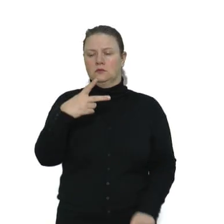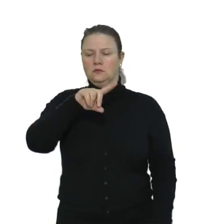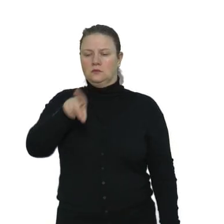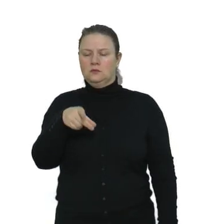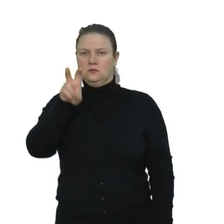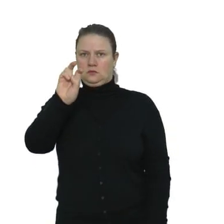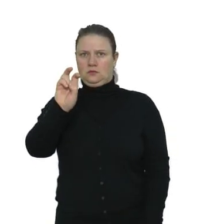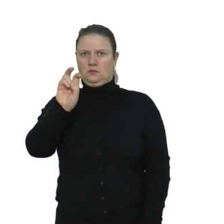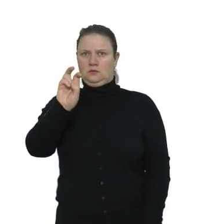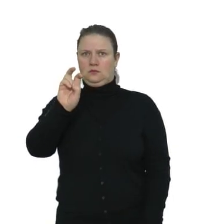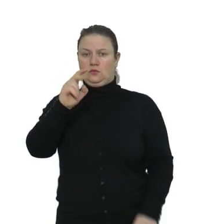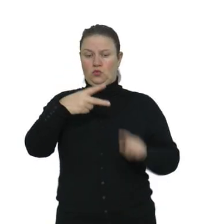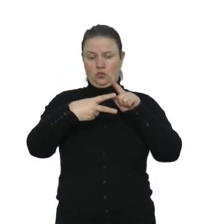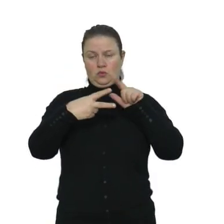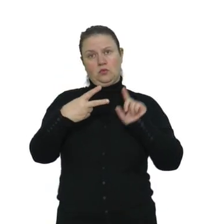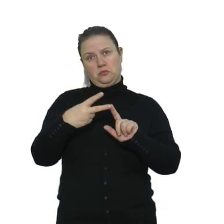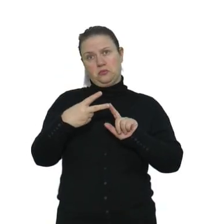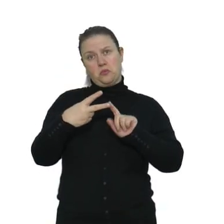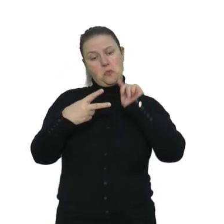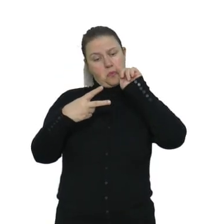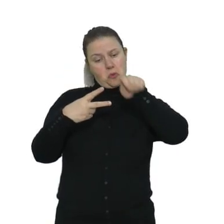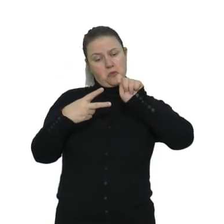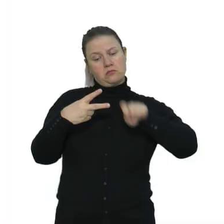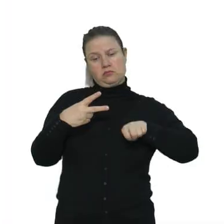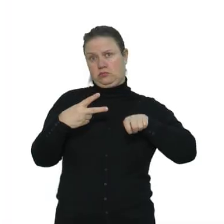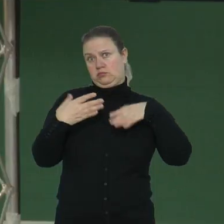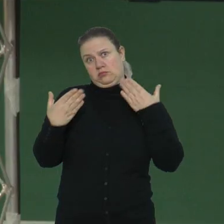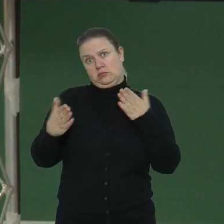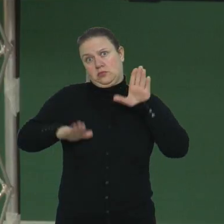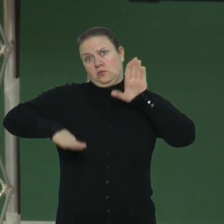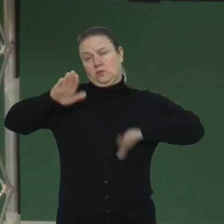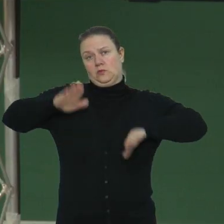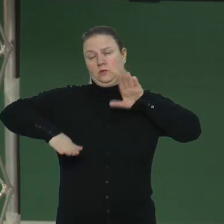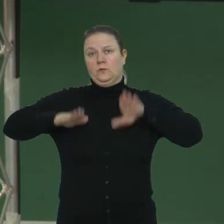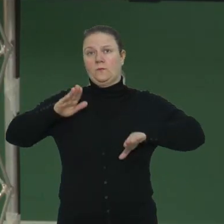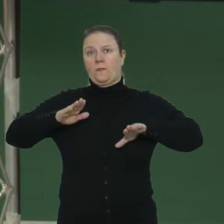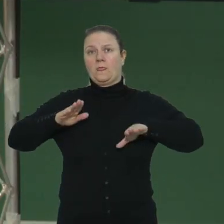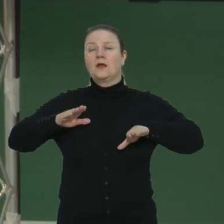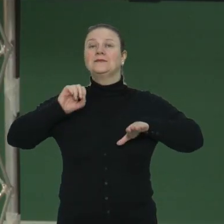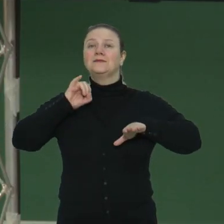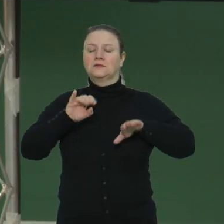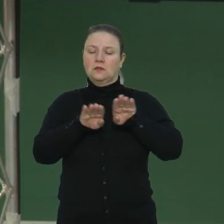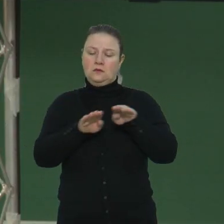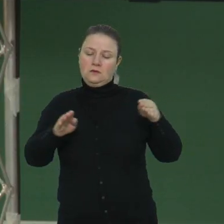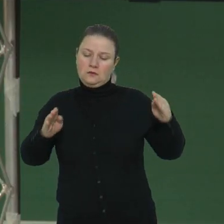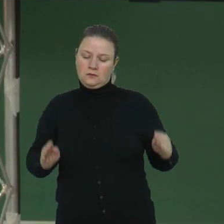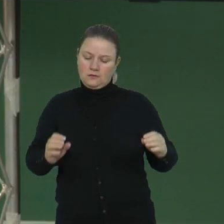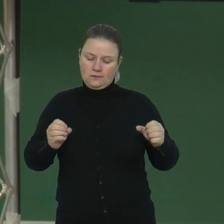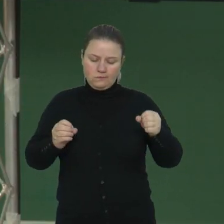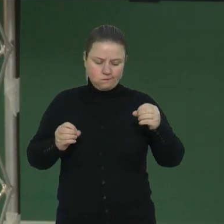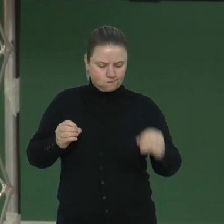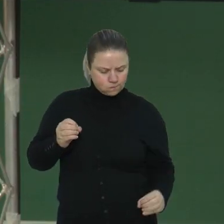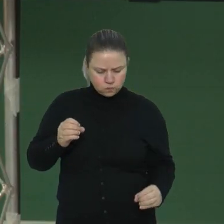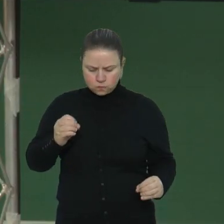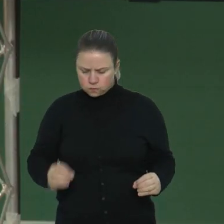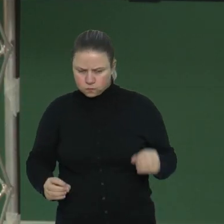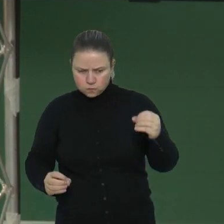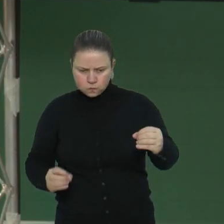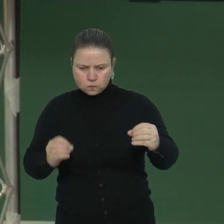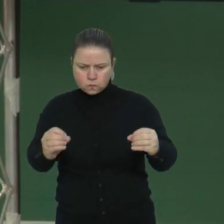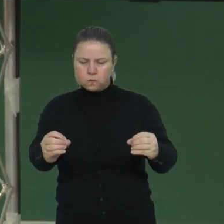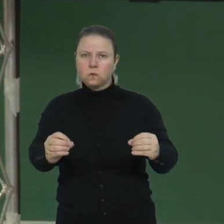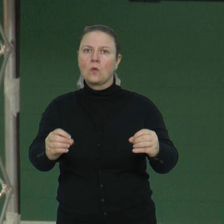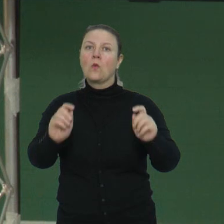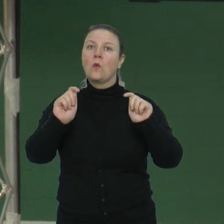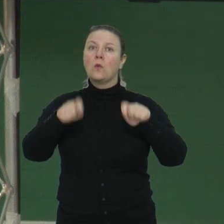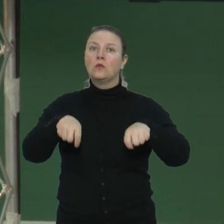2,5. Serão as duas situações. Se ela for o quê? Se essa perna, né, a perna da mesa for o quê? Menor, né, um